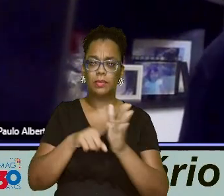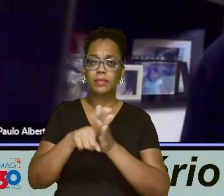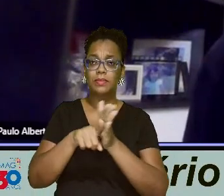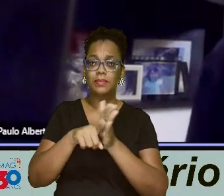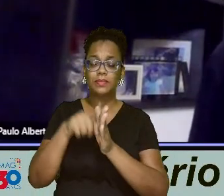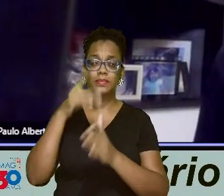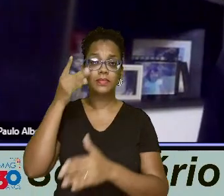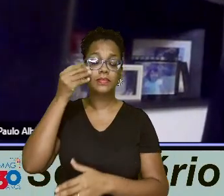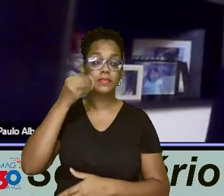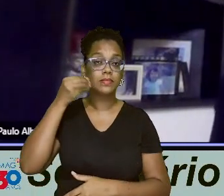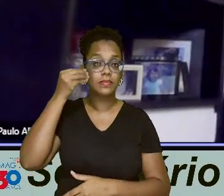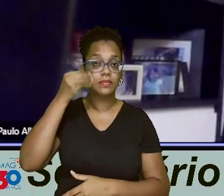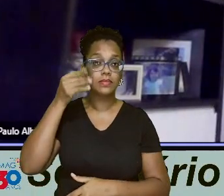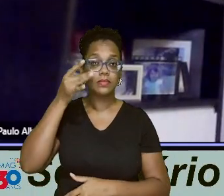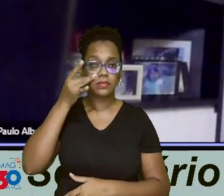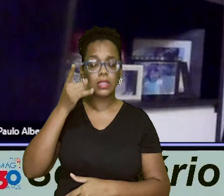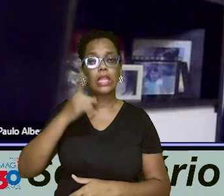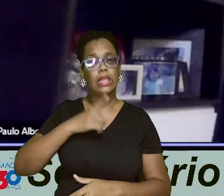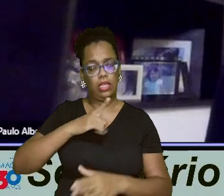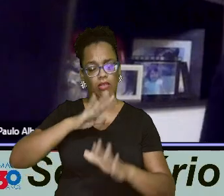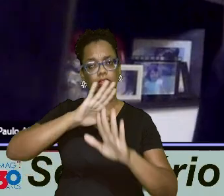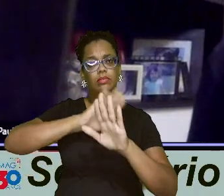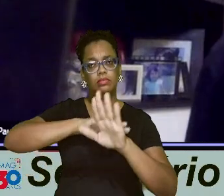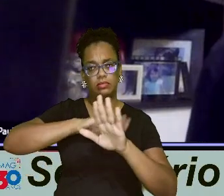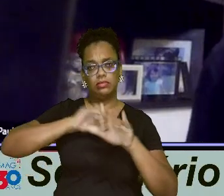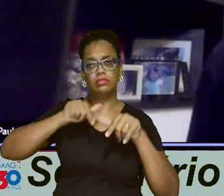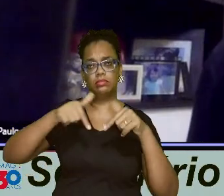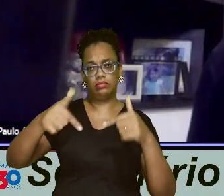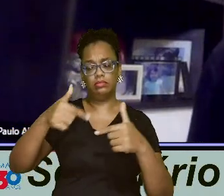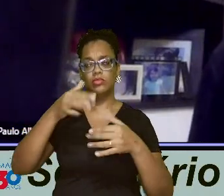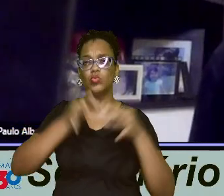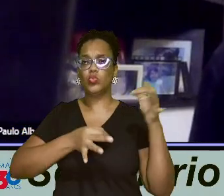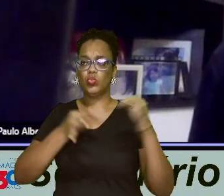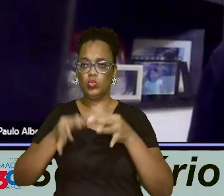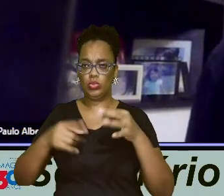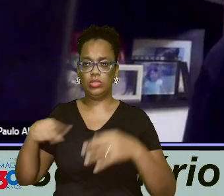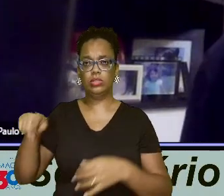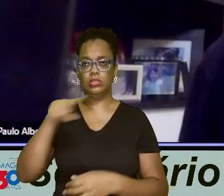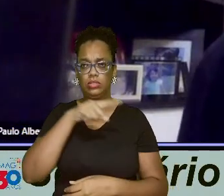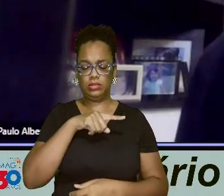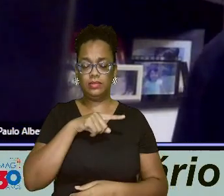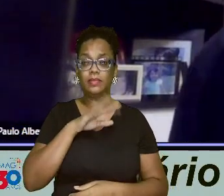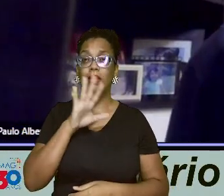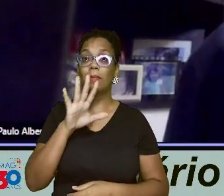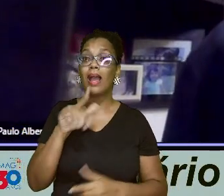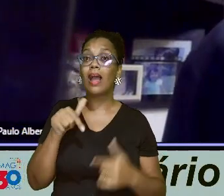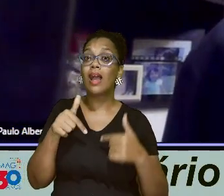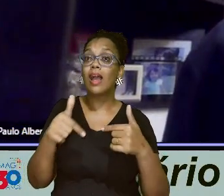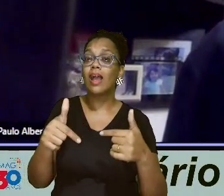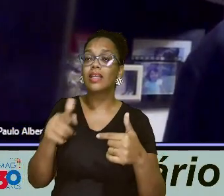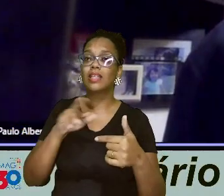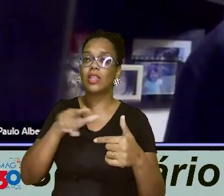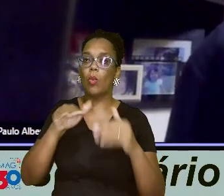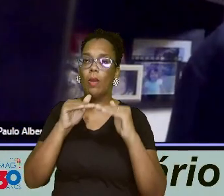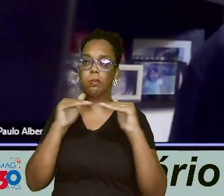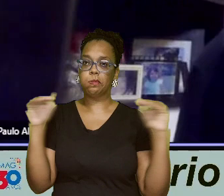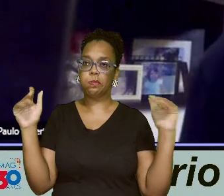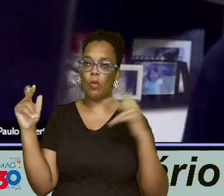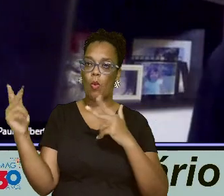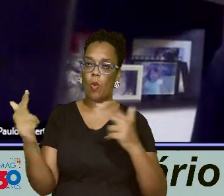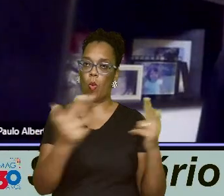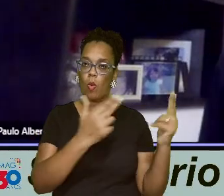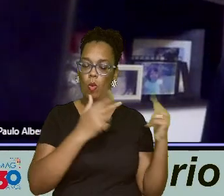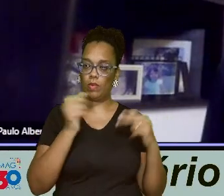houve aplicação do precedente pelos magistrados, né? Agora, essa aplicação não se deu de uma forma linear. Em alguns casos,